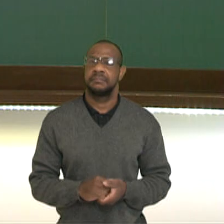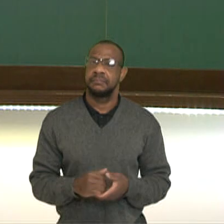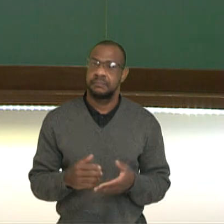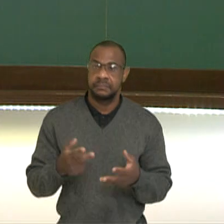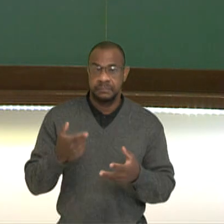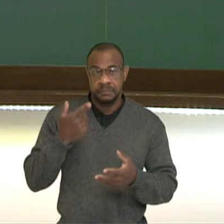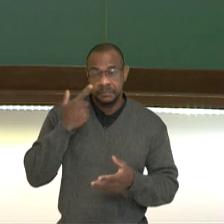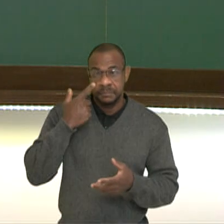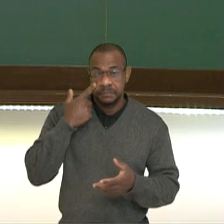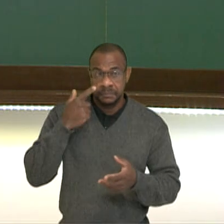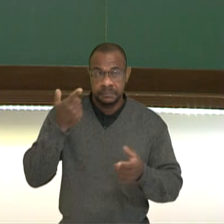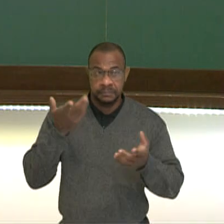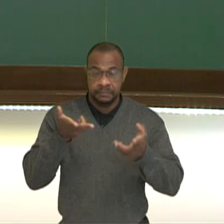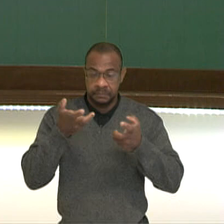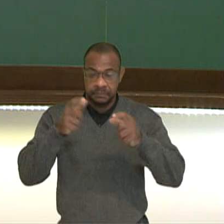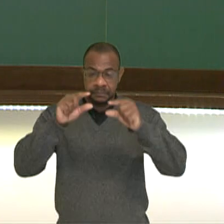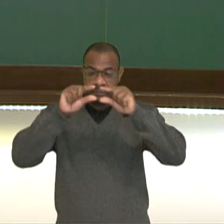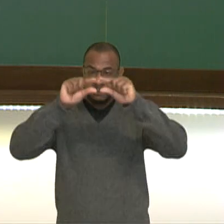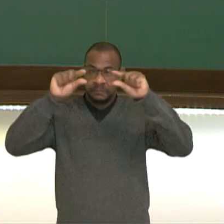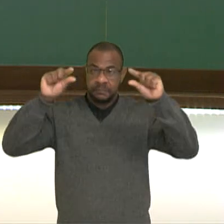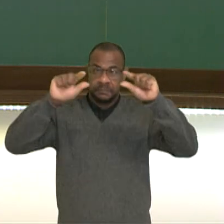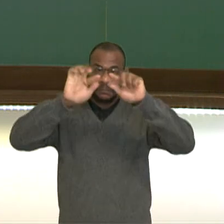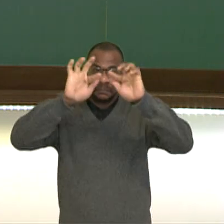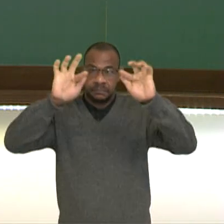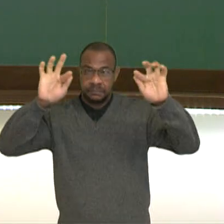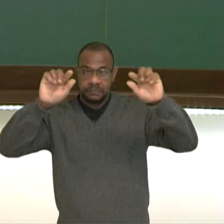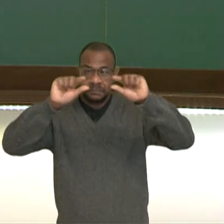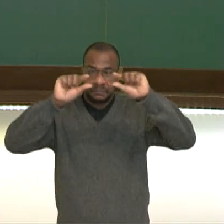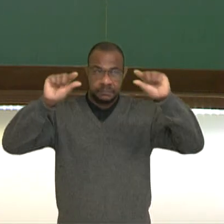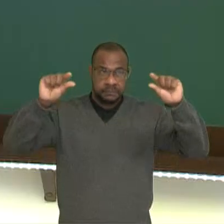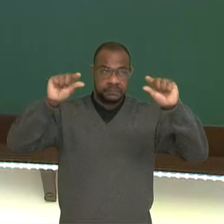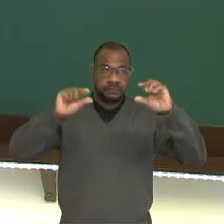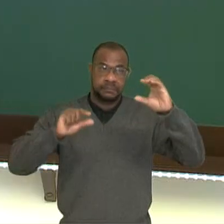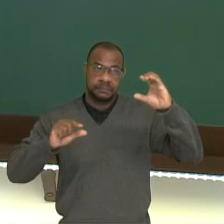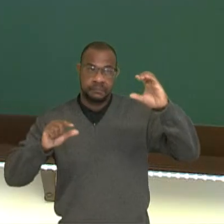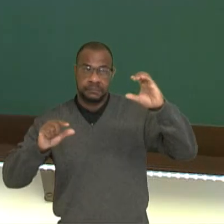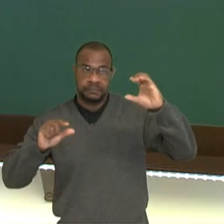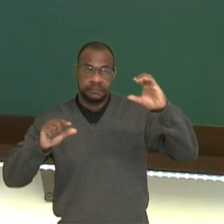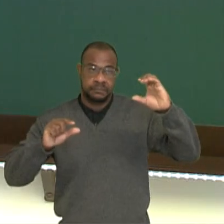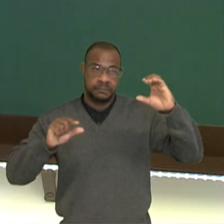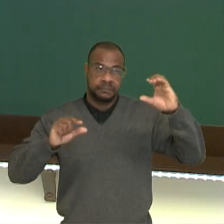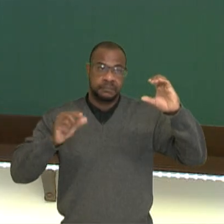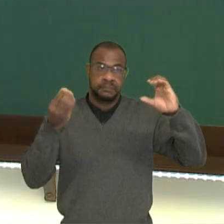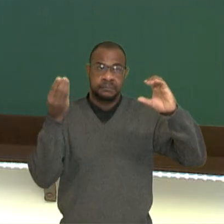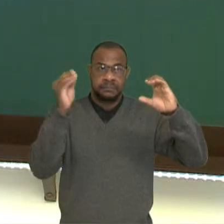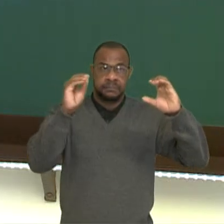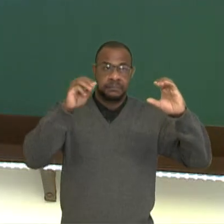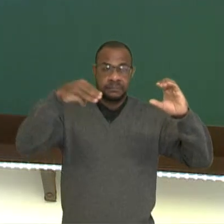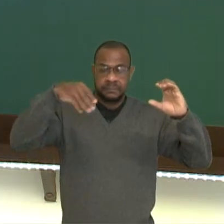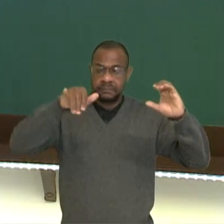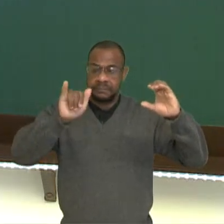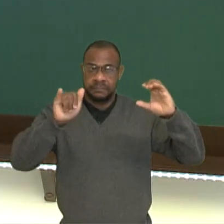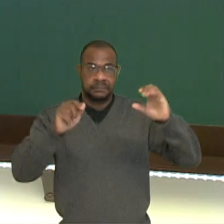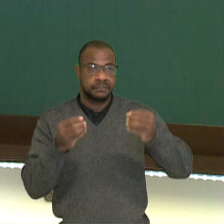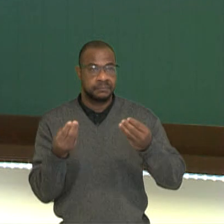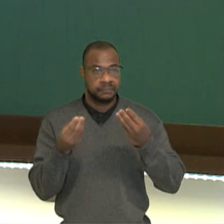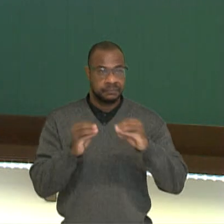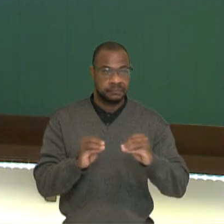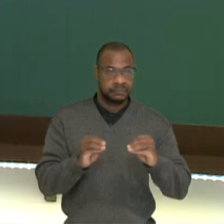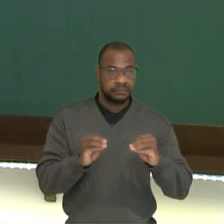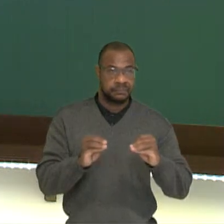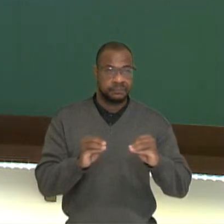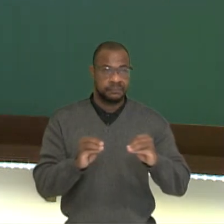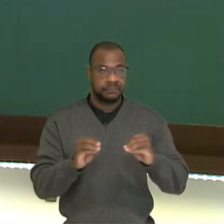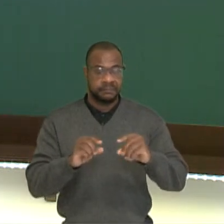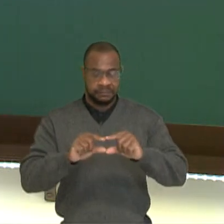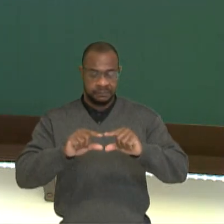Observando as nossas frases, na letra C, I have a new bicycle because it's my birthday today. Então, eu tenho uma bicicleta nova